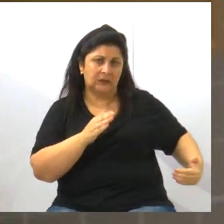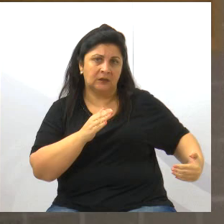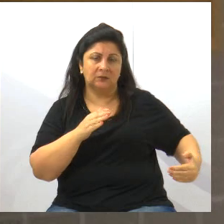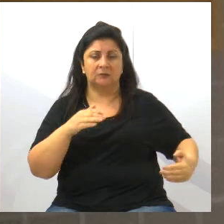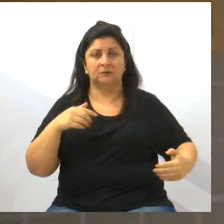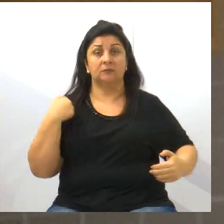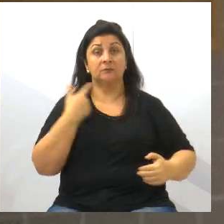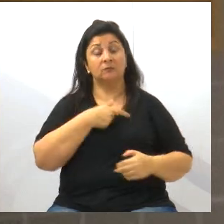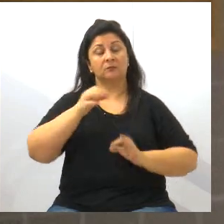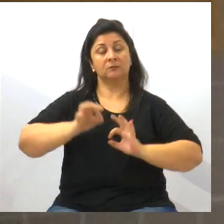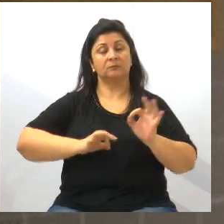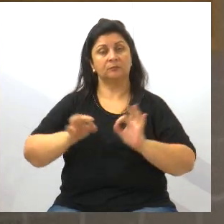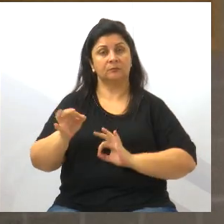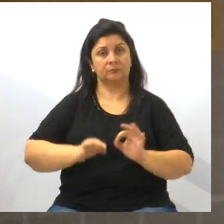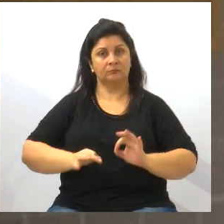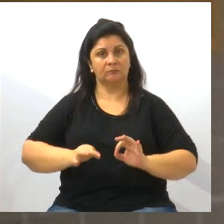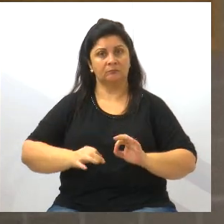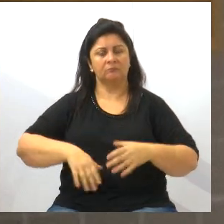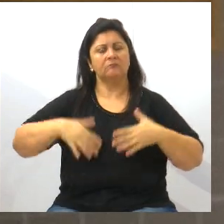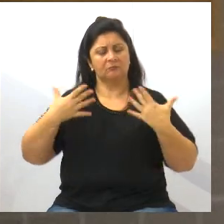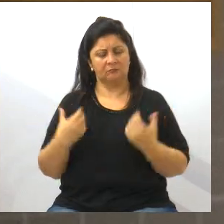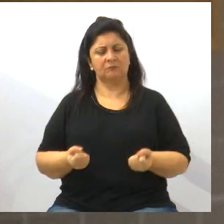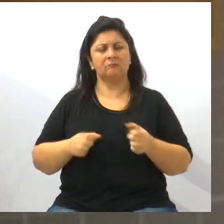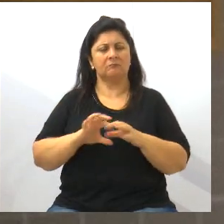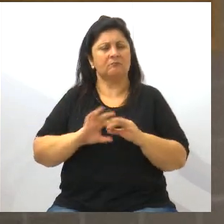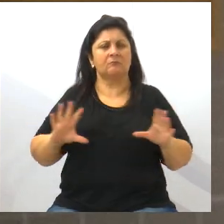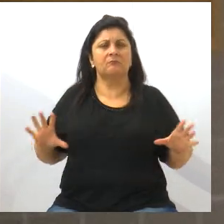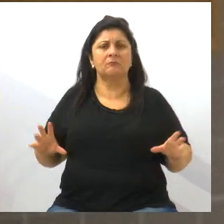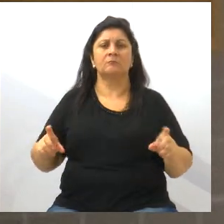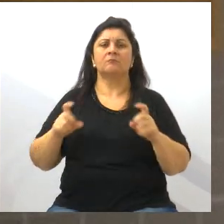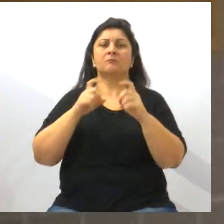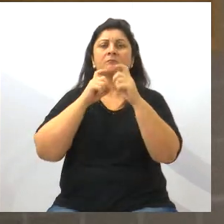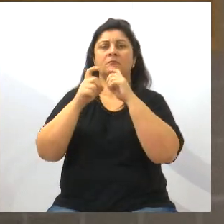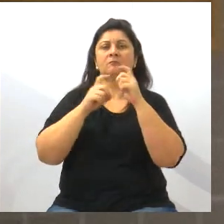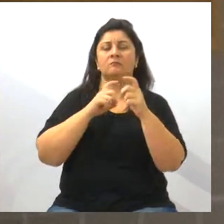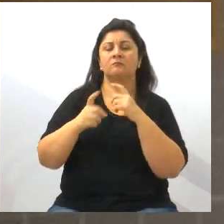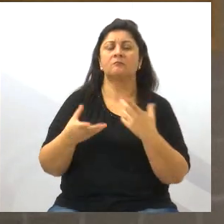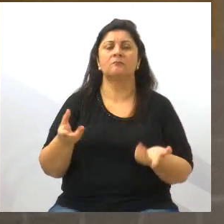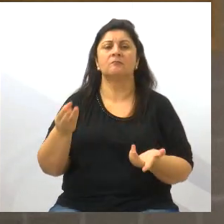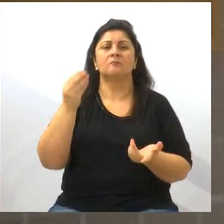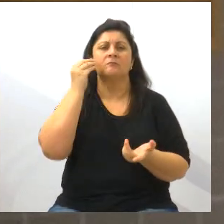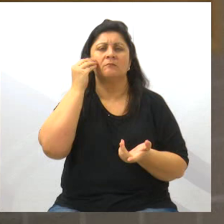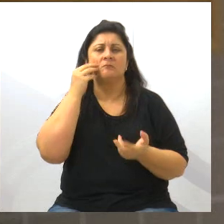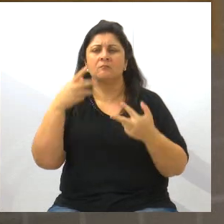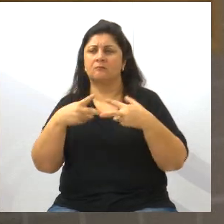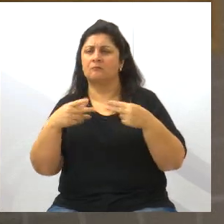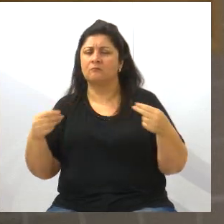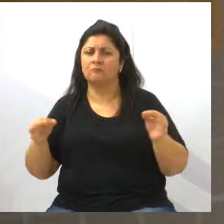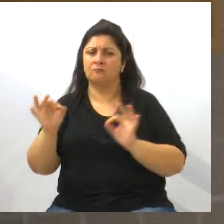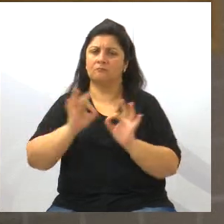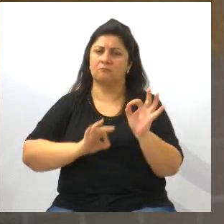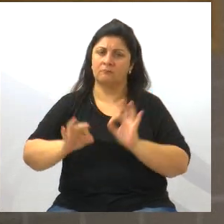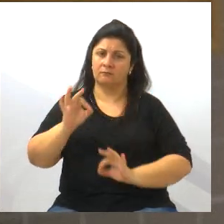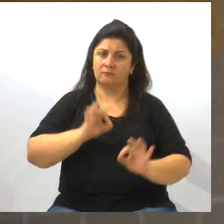estar preparado, estar disposto, né, a se reunir, a buscar elementos, a estruturar